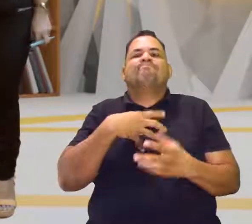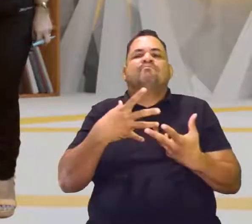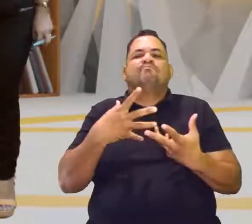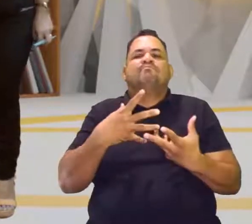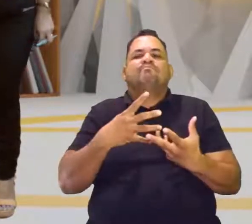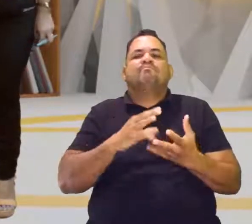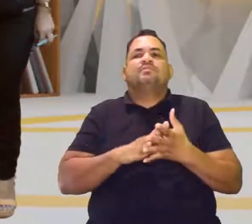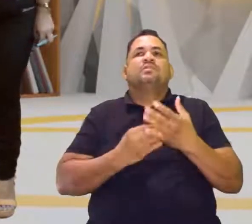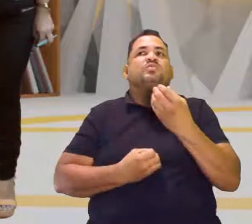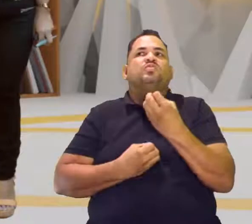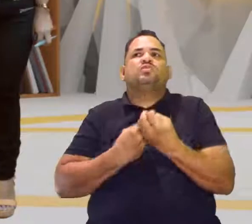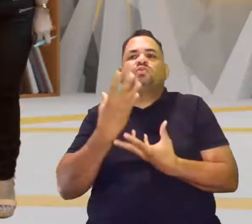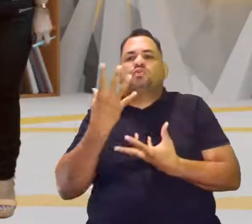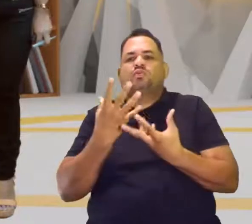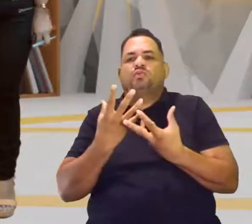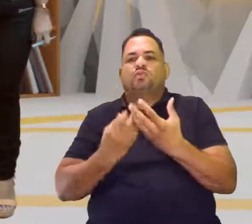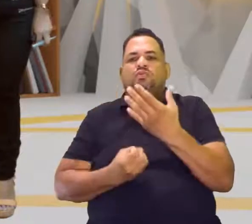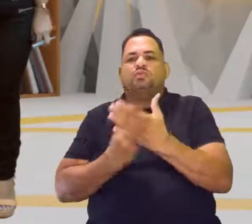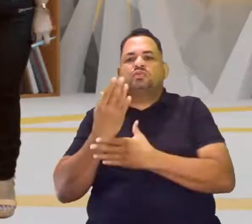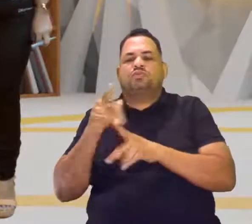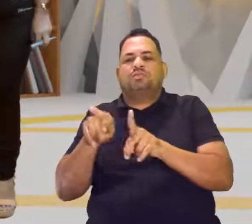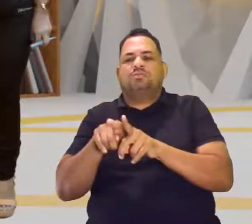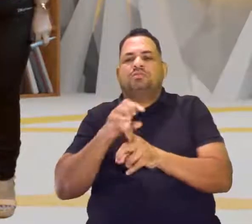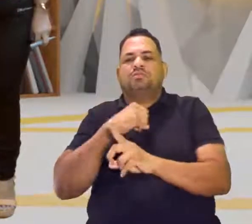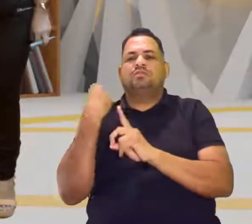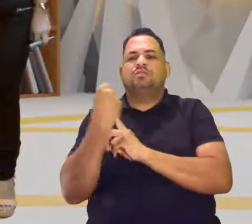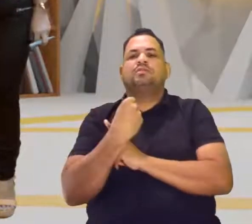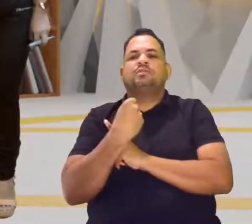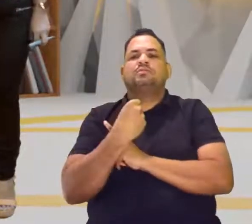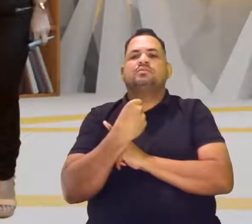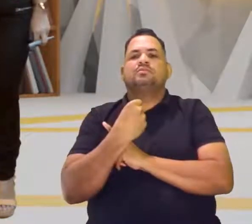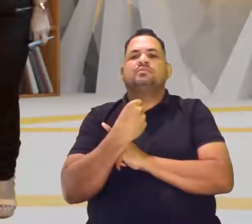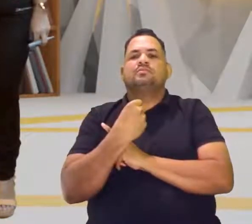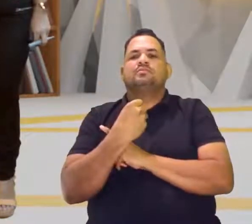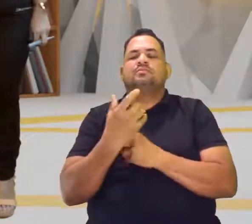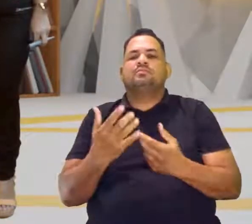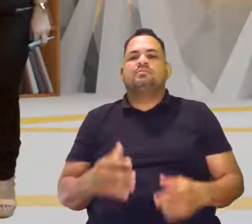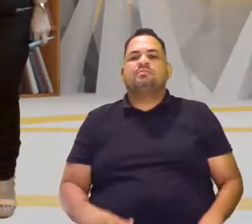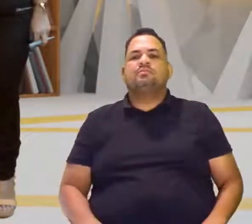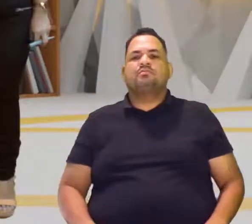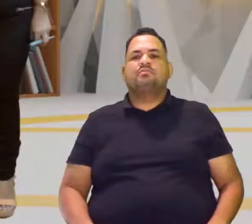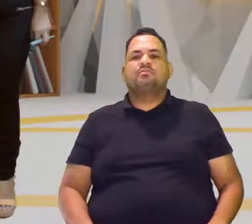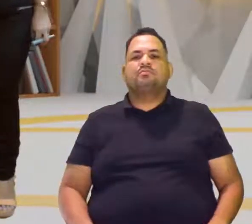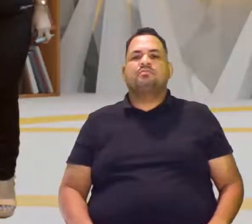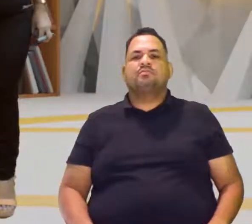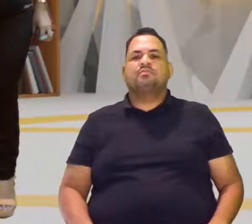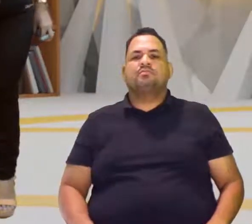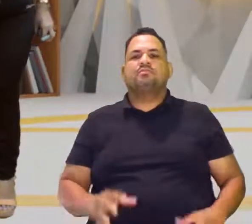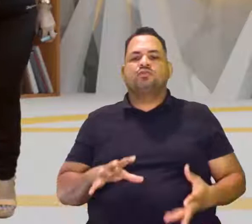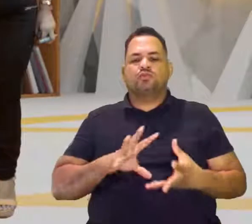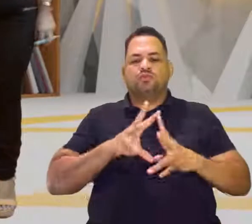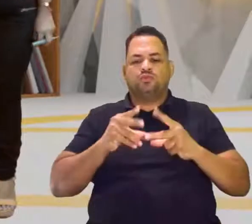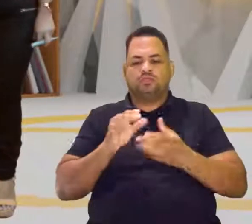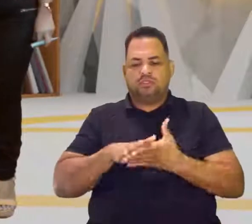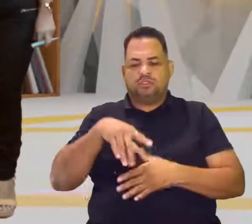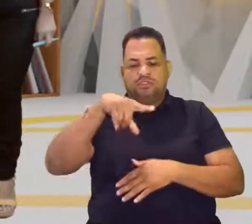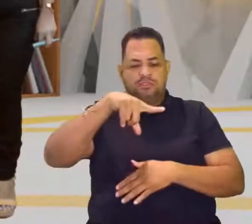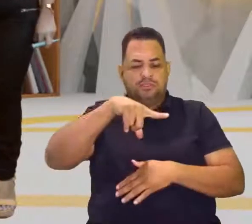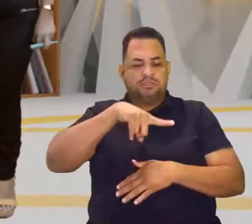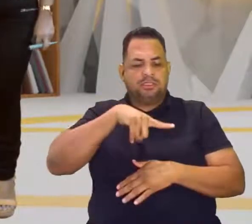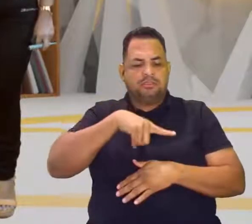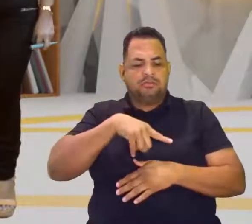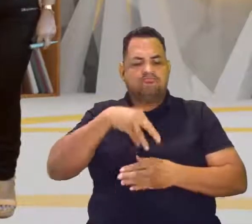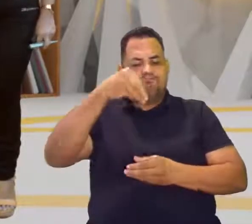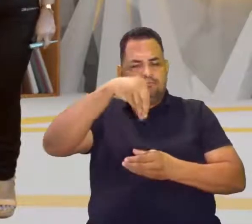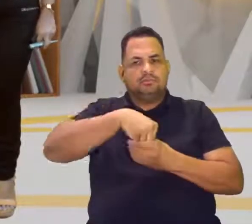que é criado socialmente criado socialmente Com tudo o que está posto dentro da